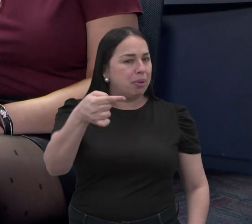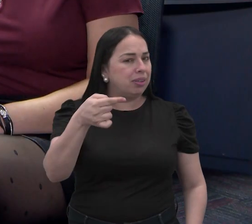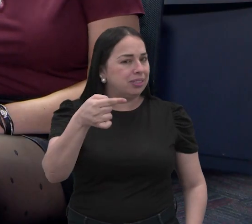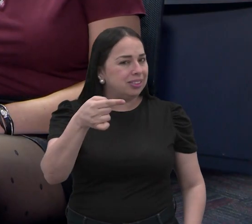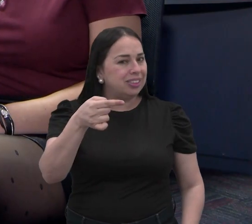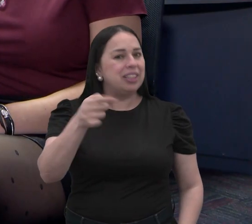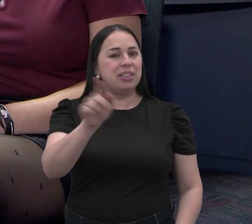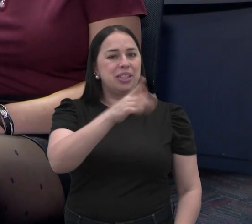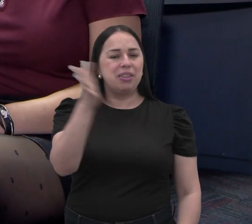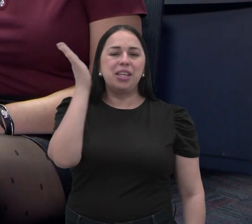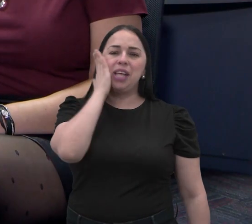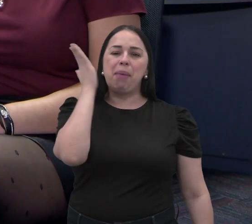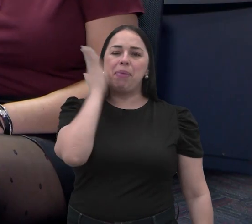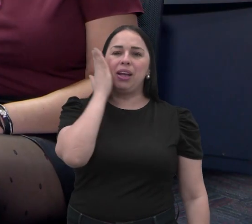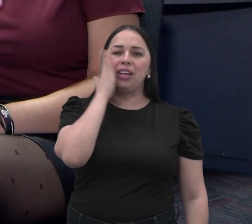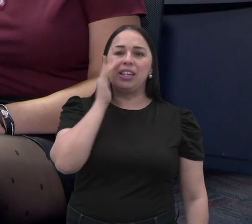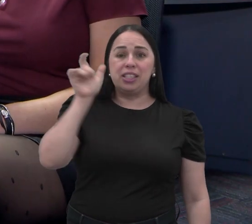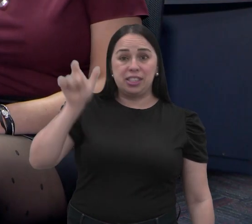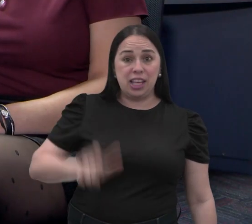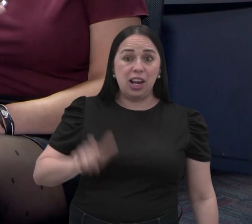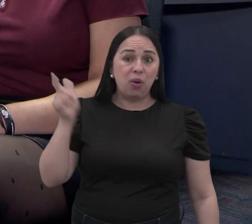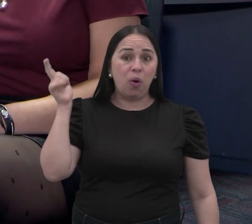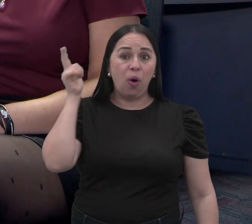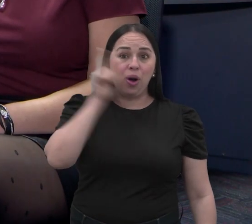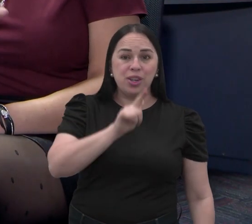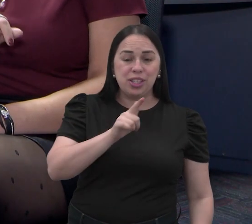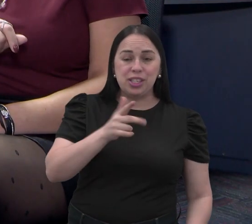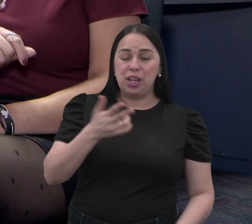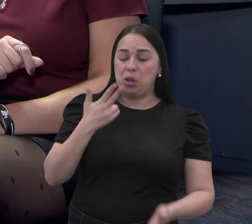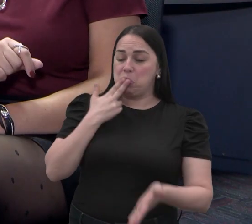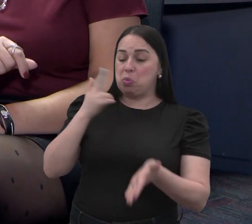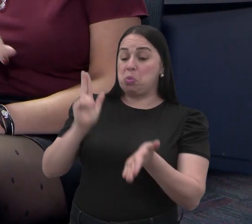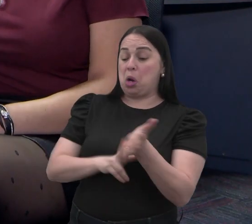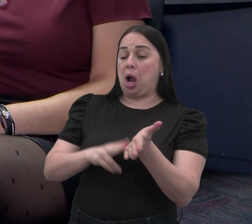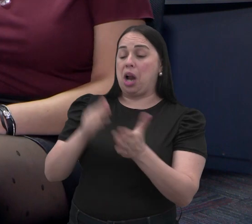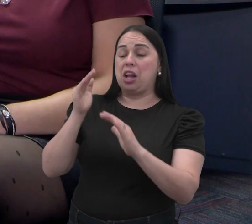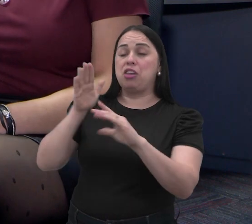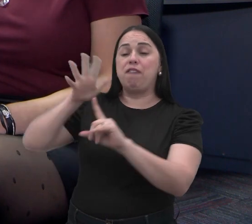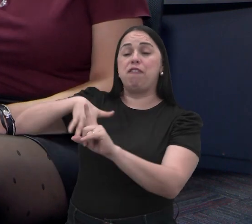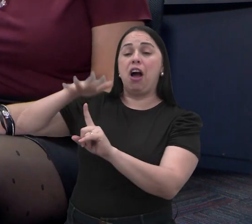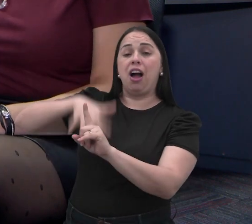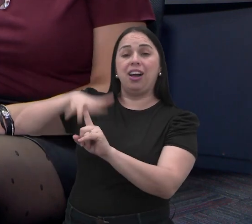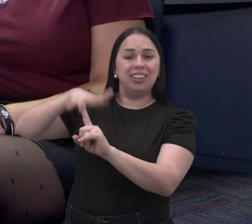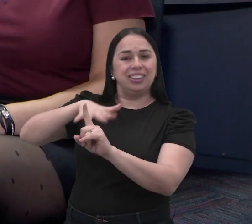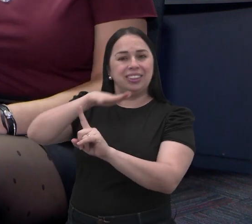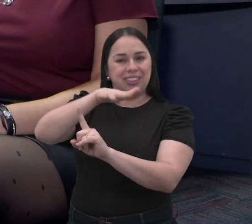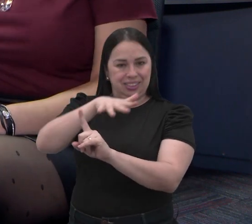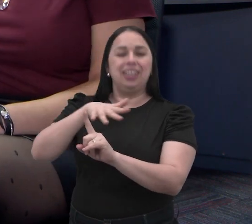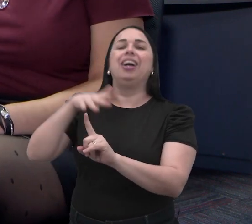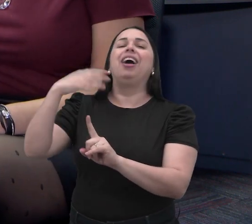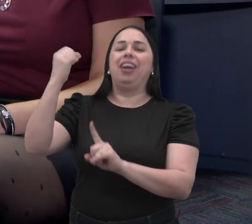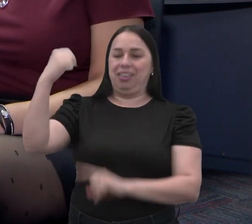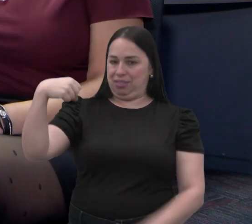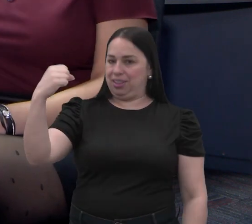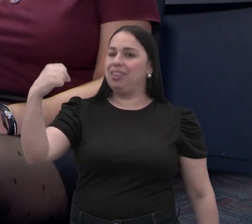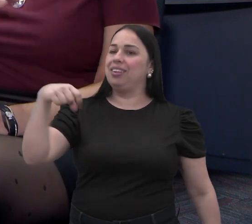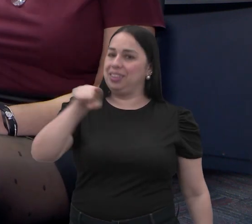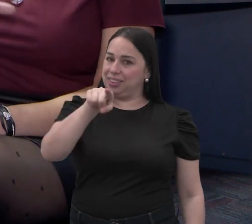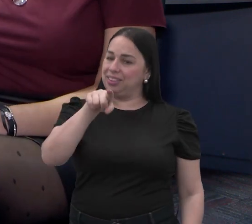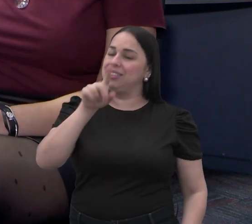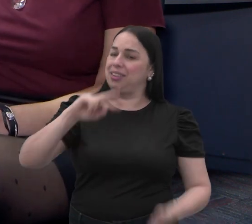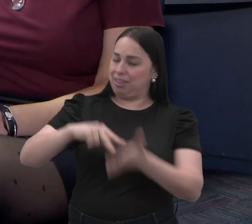pouquinho você vai ficar sabendo se o Eloy recebeu muitas cartinhas de fãs. Ó, ele fez assim com a cabeça,